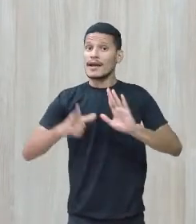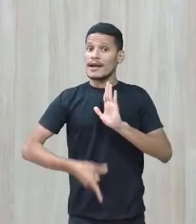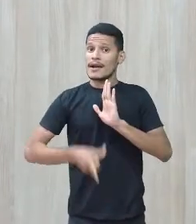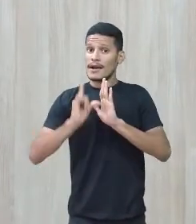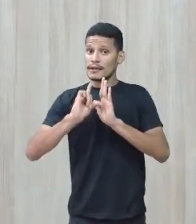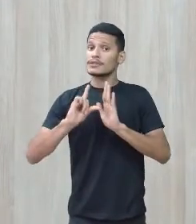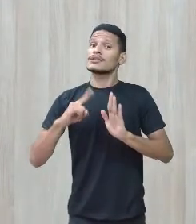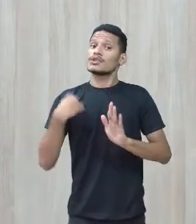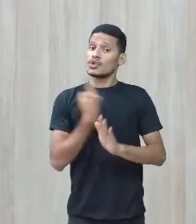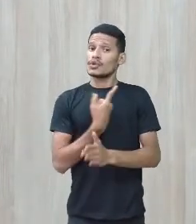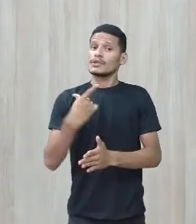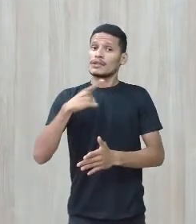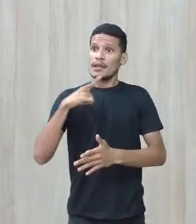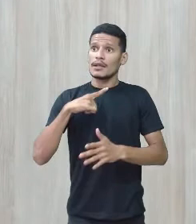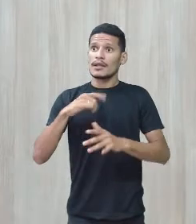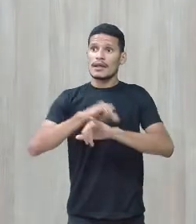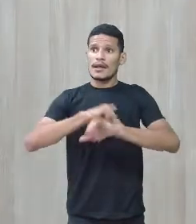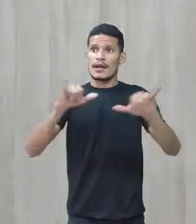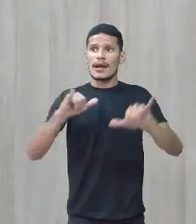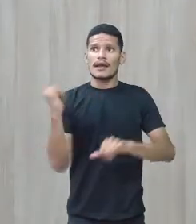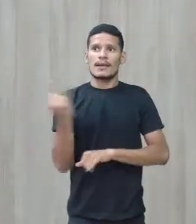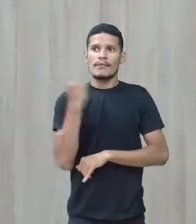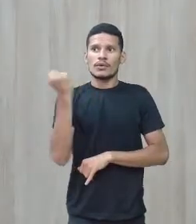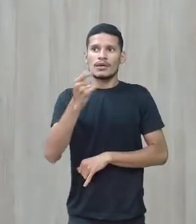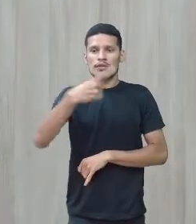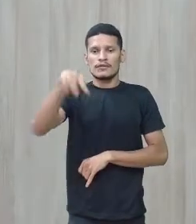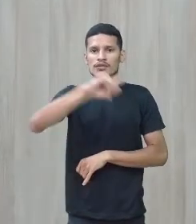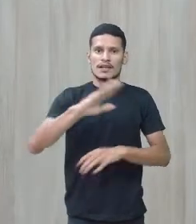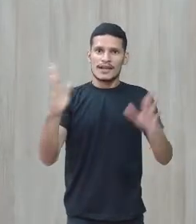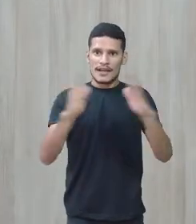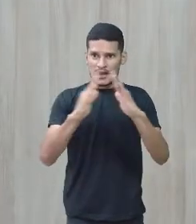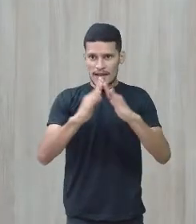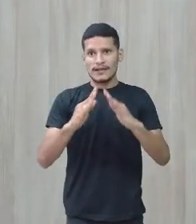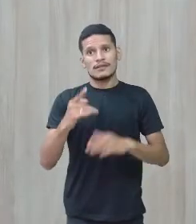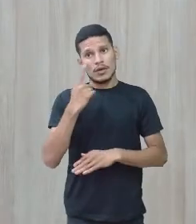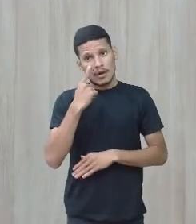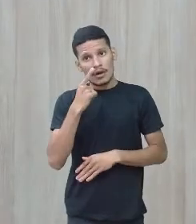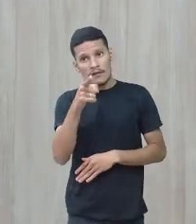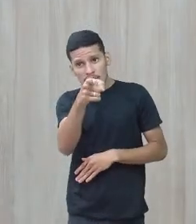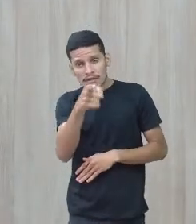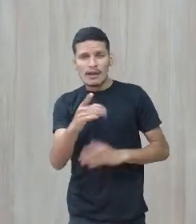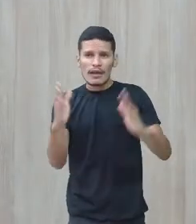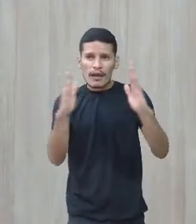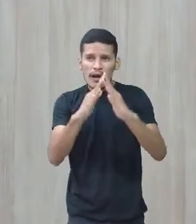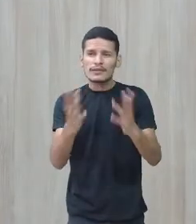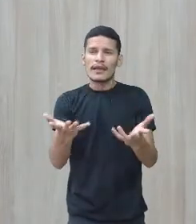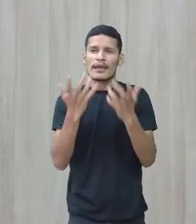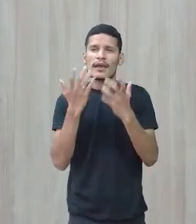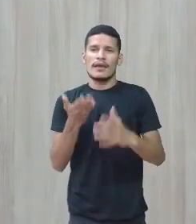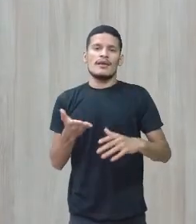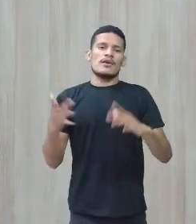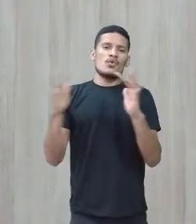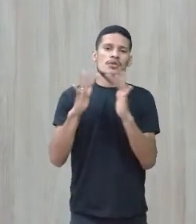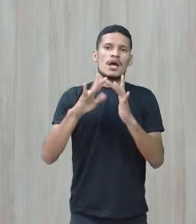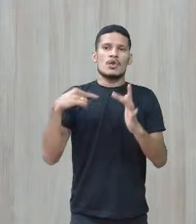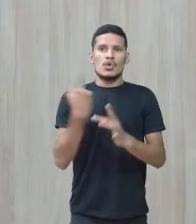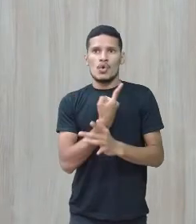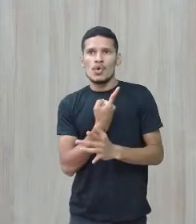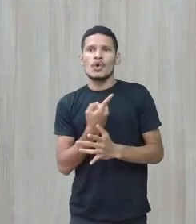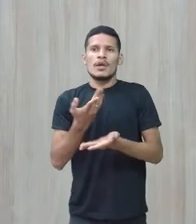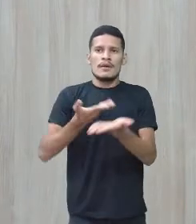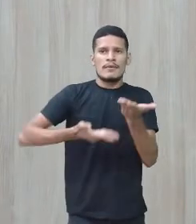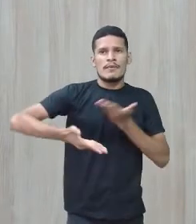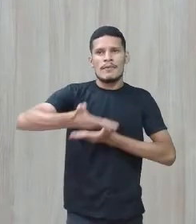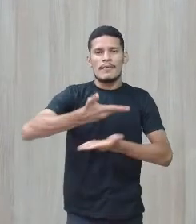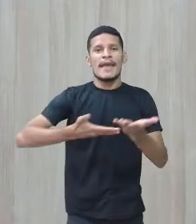né, tem um recado muito importante para você que está aí na sua casa, quer entrar em contato com a gente, quer